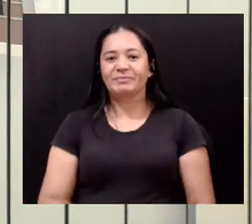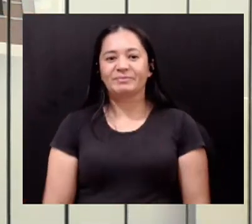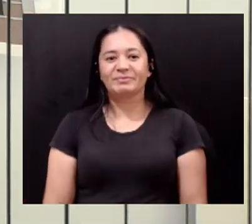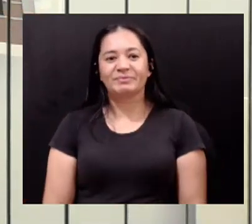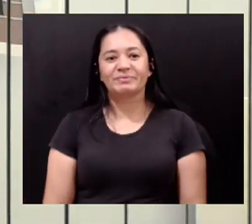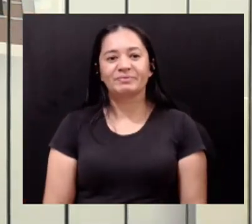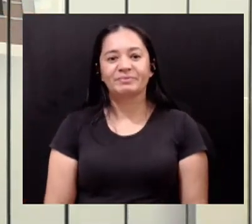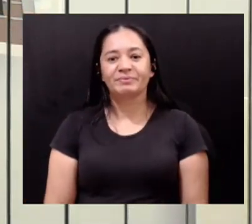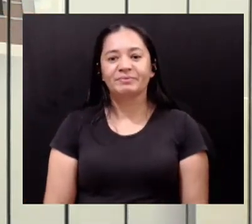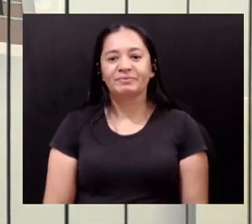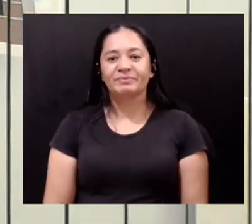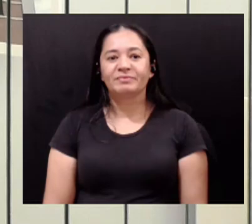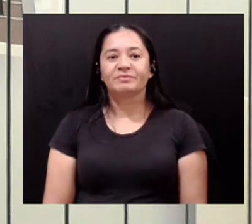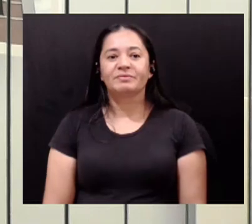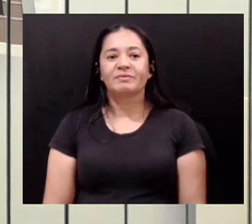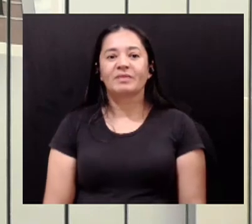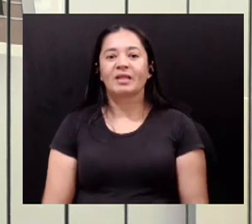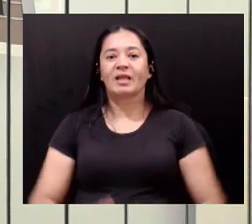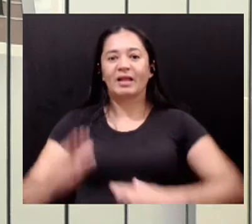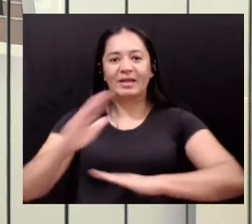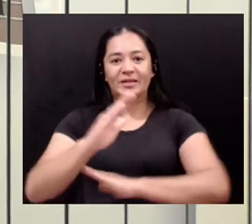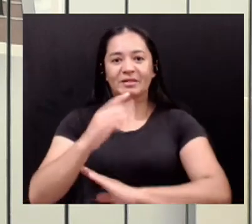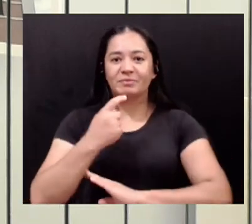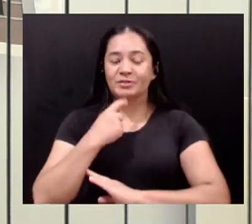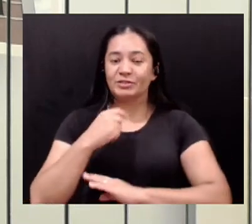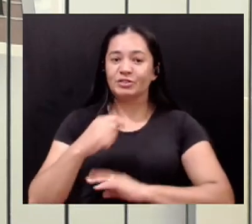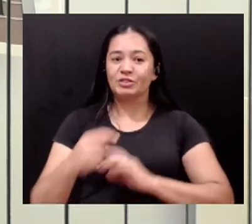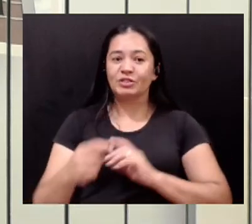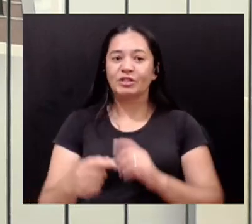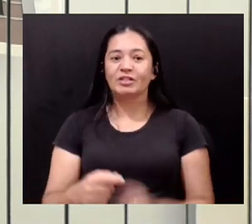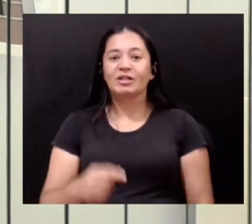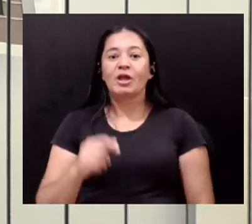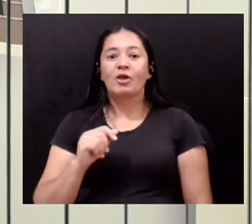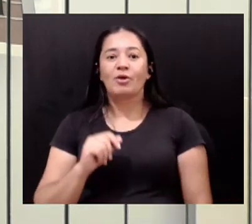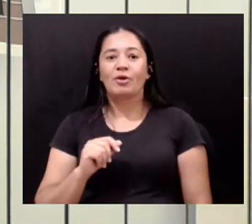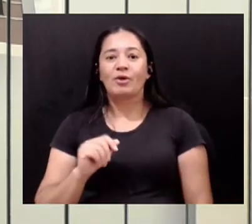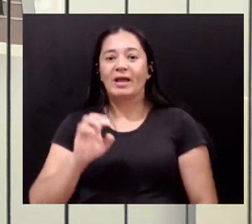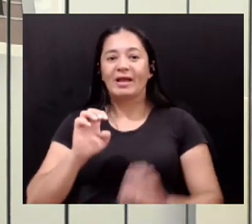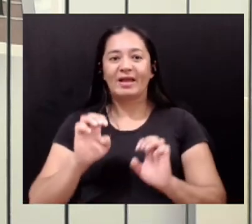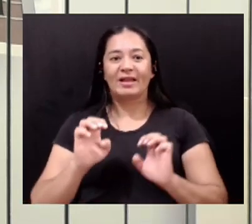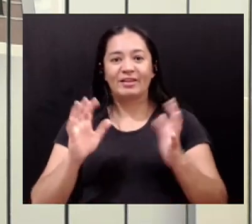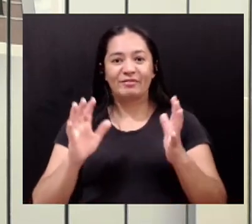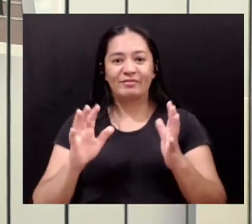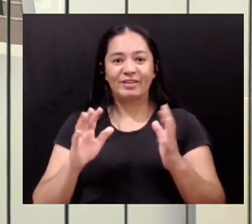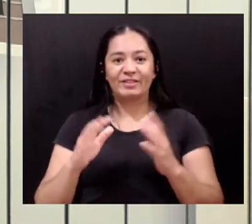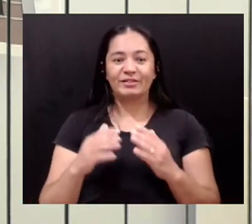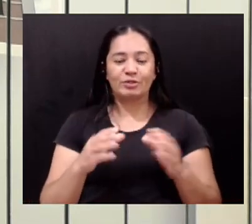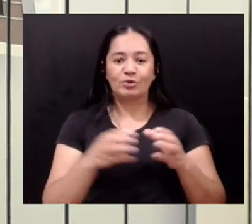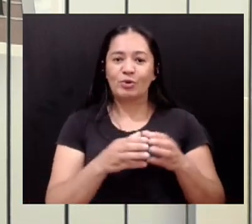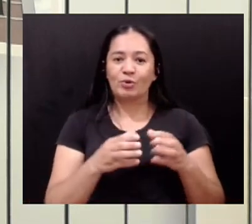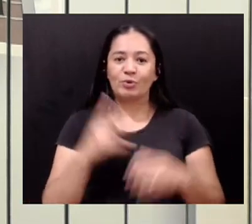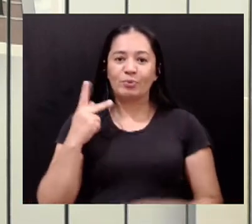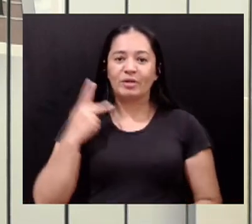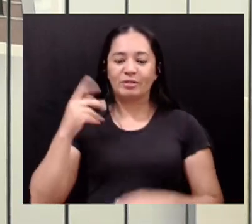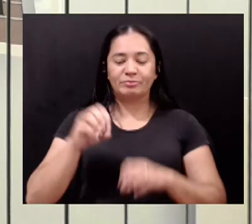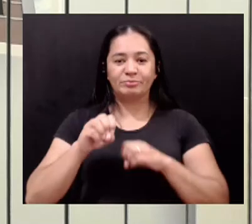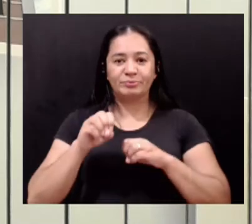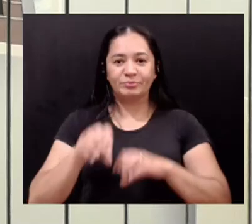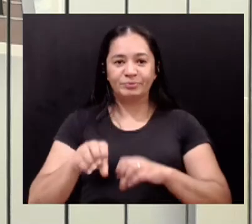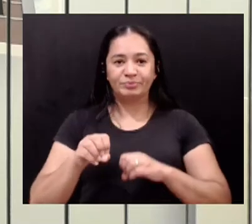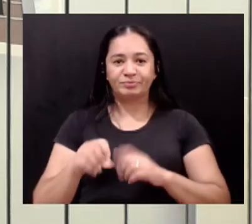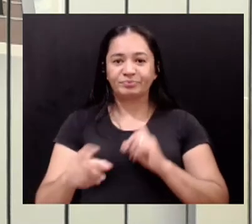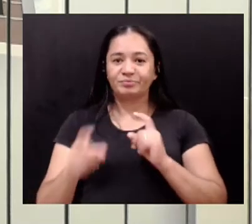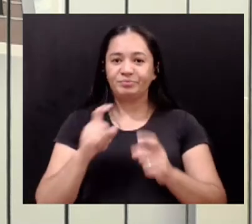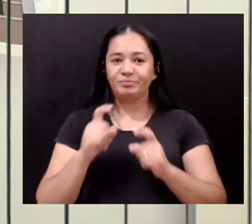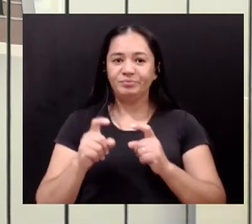só, a Câmara de Campinas realizou a 7ª edição da Frente Parlamentar da Educação. A reunião foi presidida